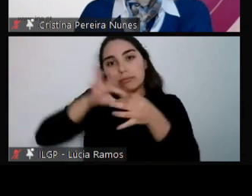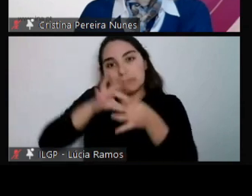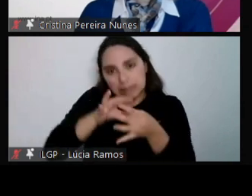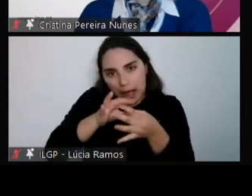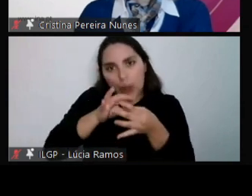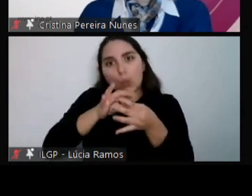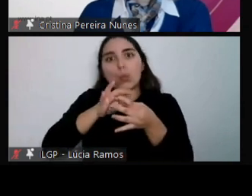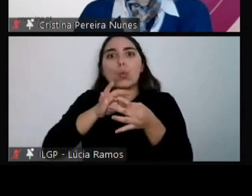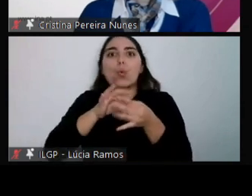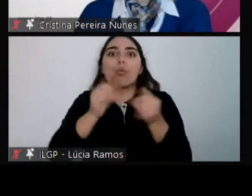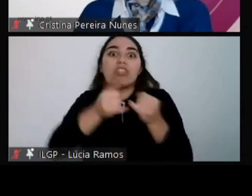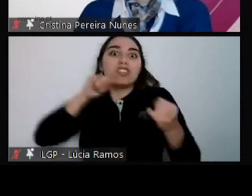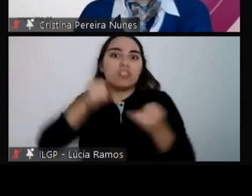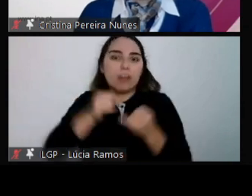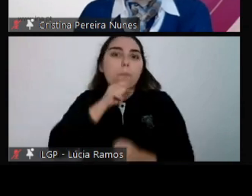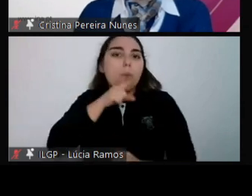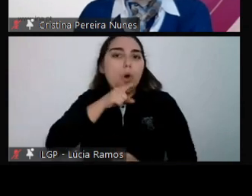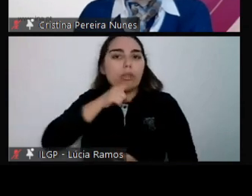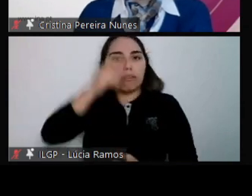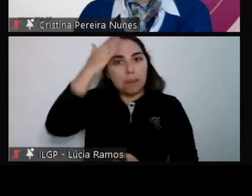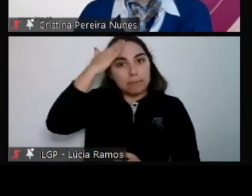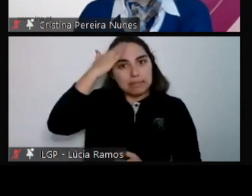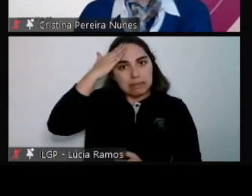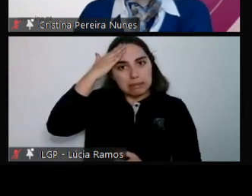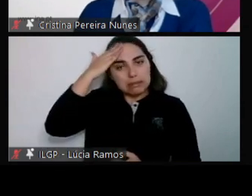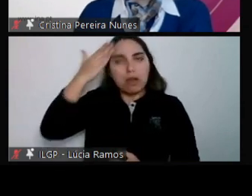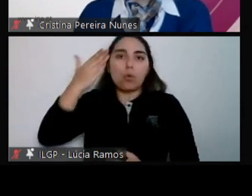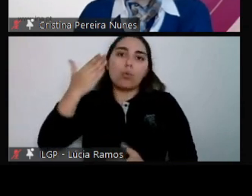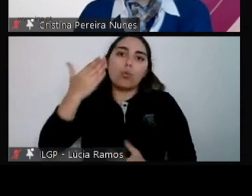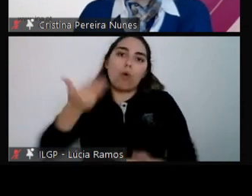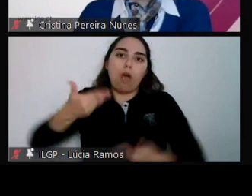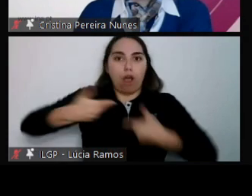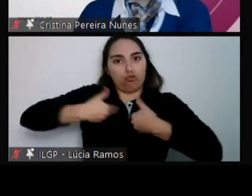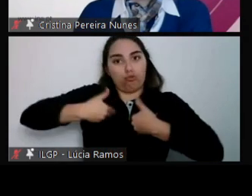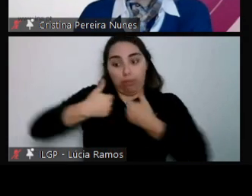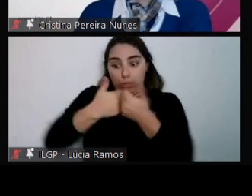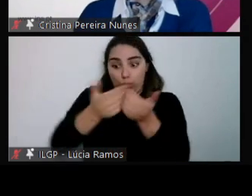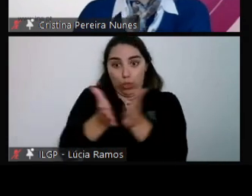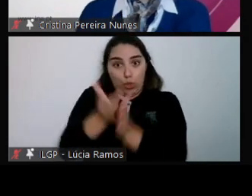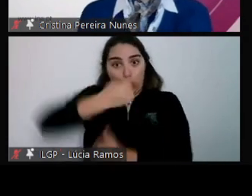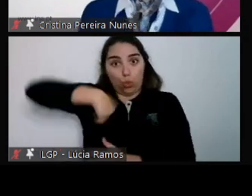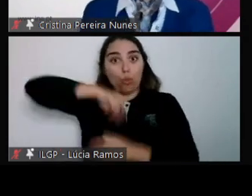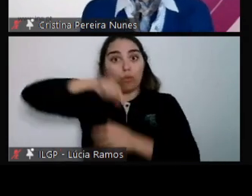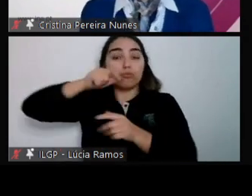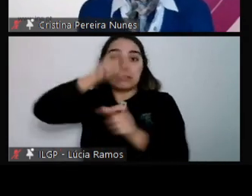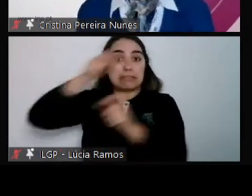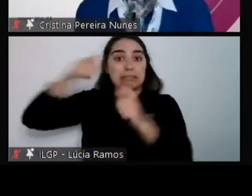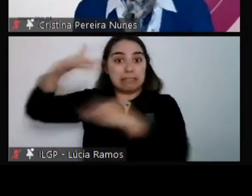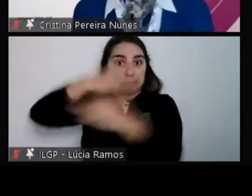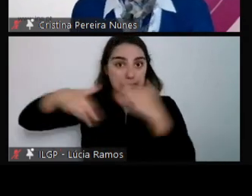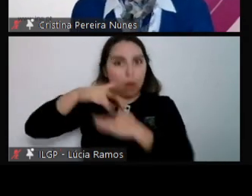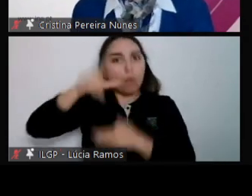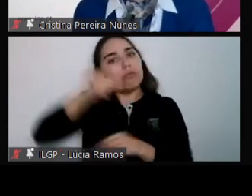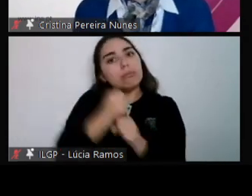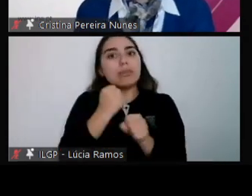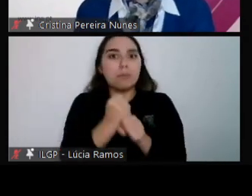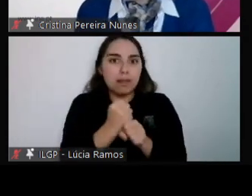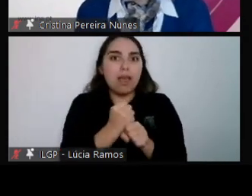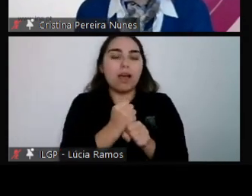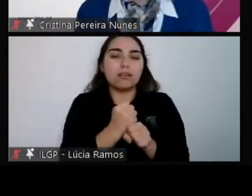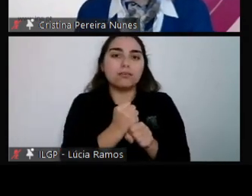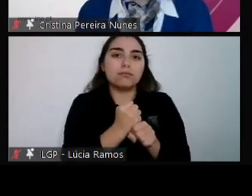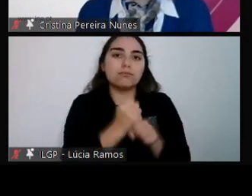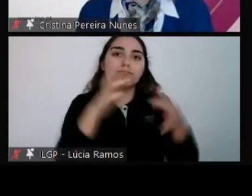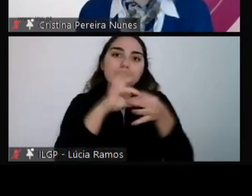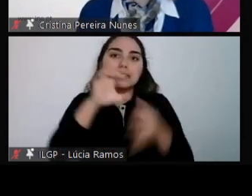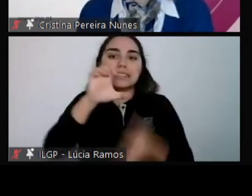fazer a capacitação digital de todos nós, do cidadão, e, portanto, estamos também a trabalhar no MOOC sobre cloud, que